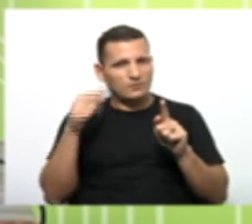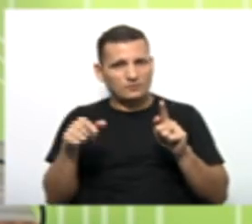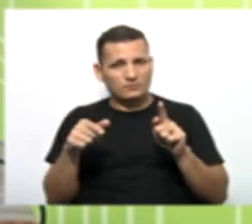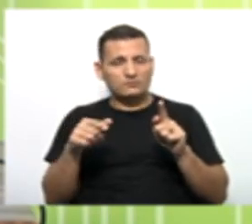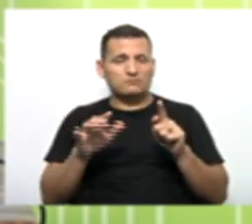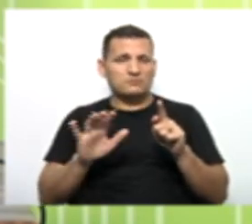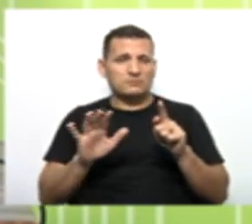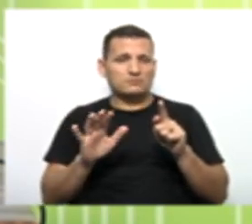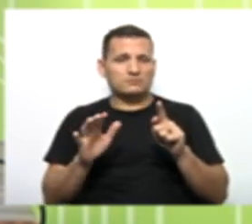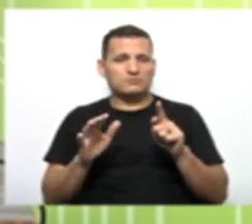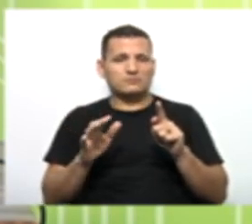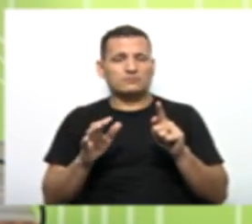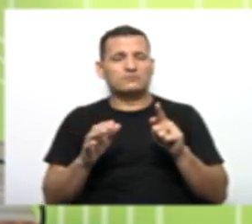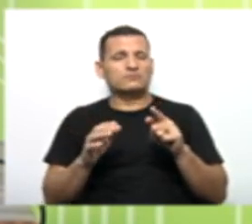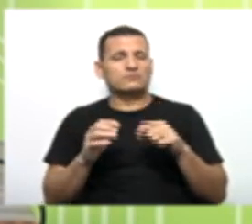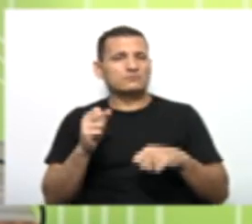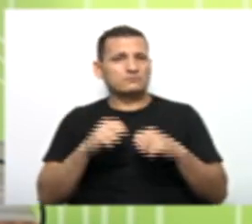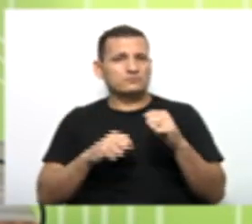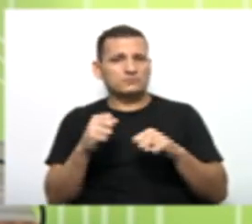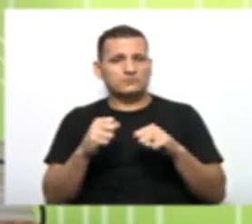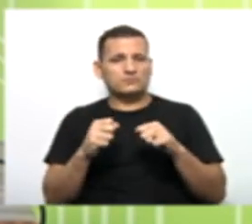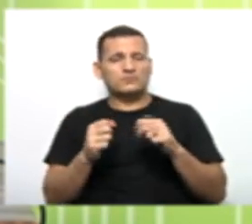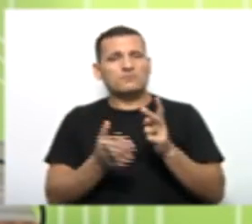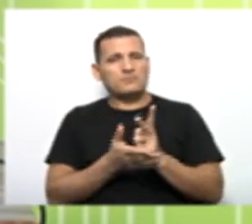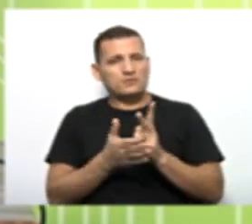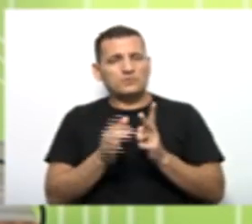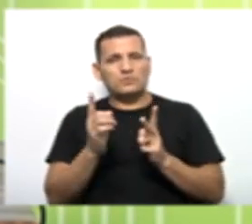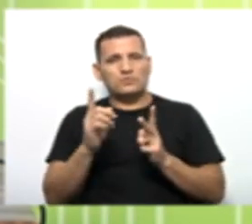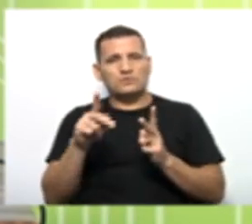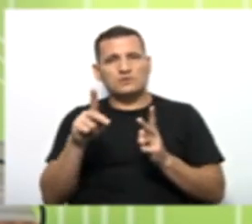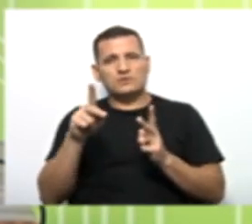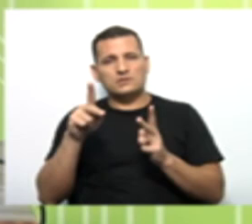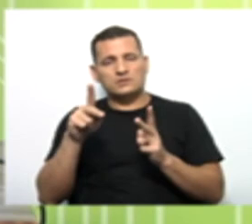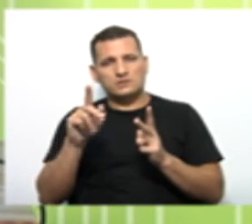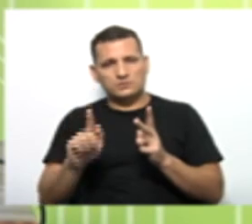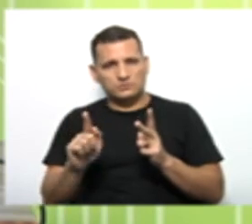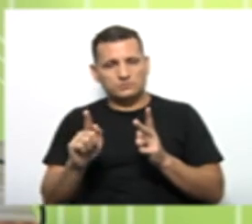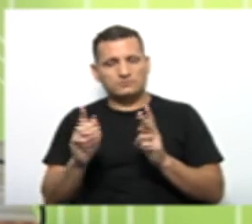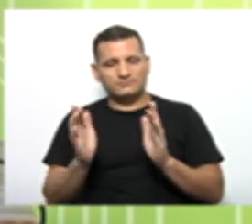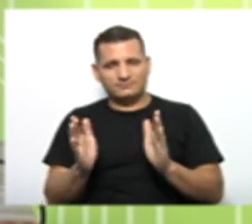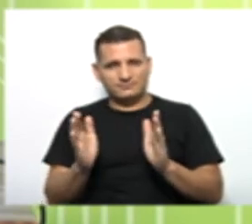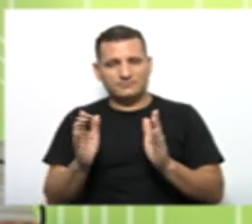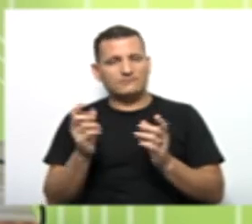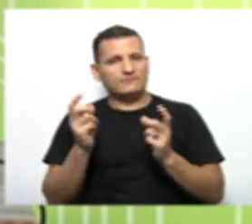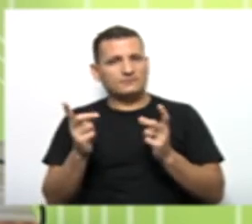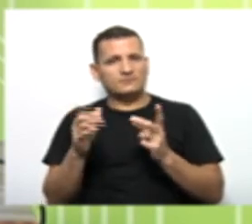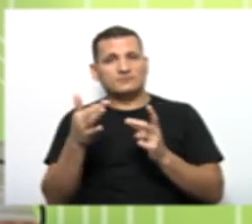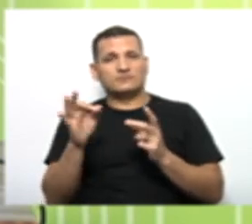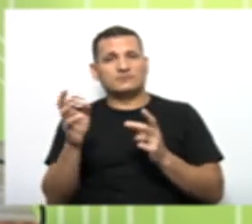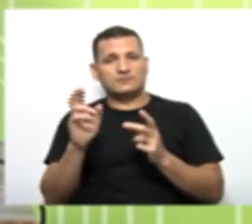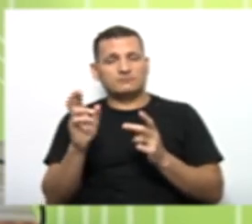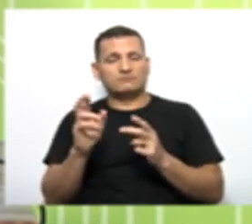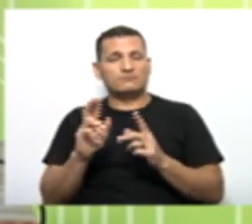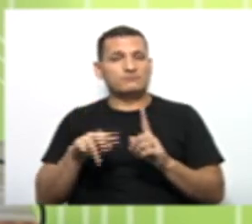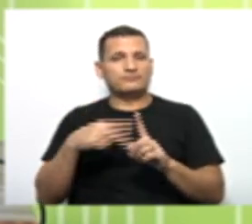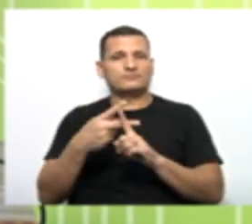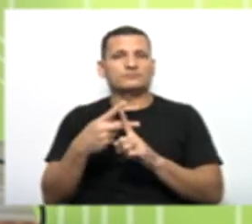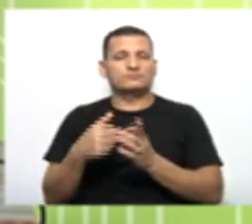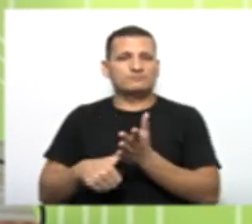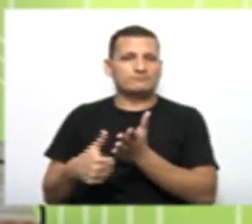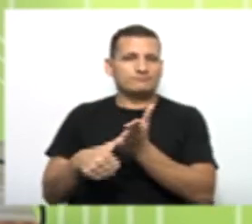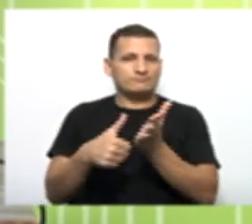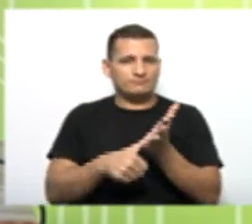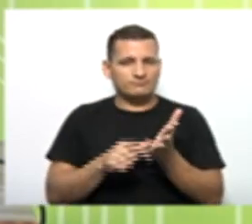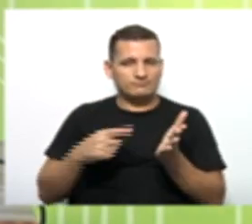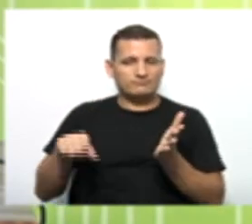ela vai conseguir produzir o mesmo quilo de açúcar e vender por R$10, aumentando o lucro dos cooperados, aumentando o retorno